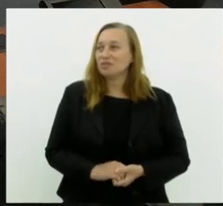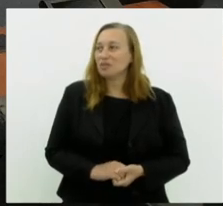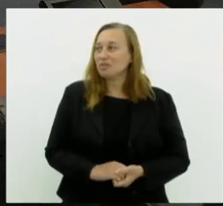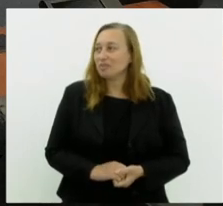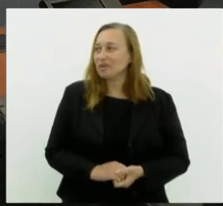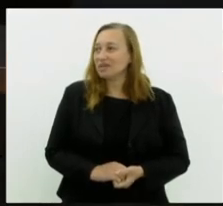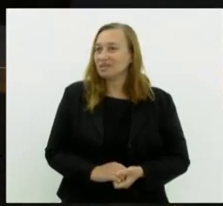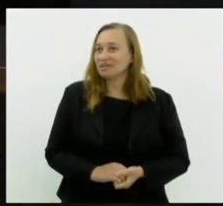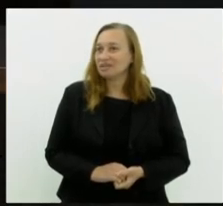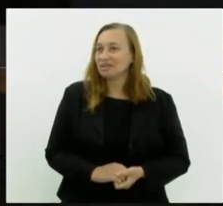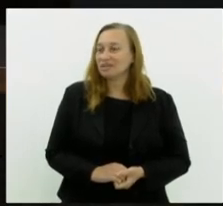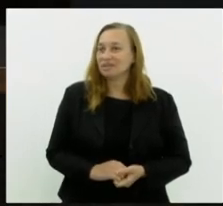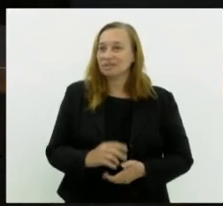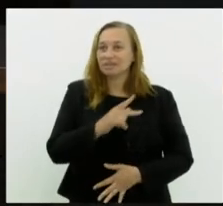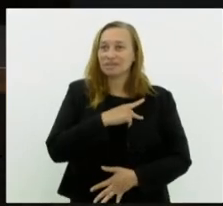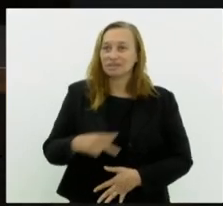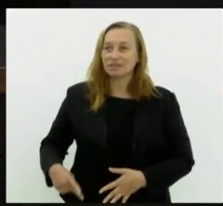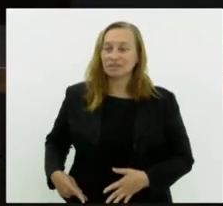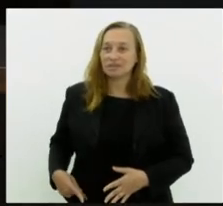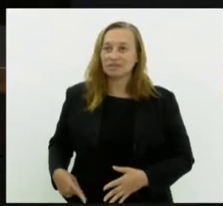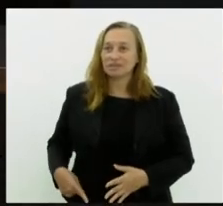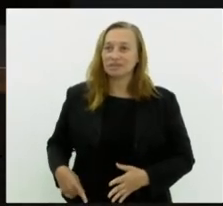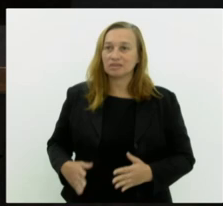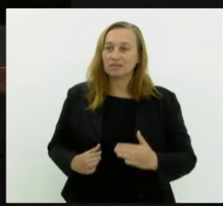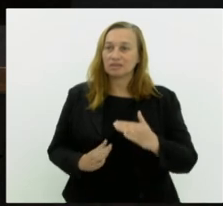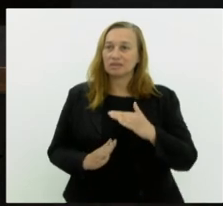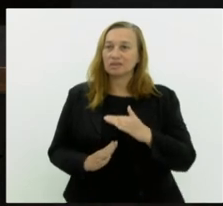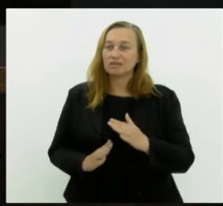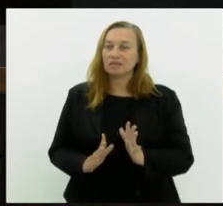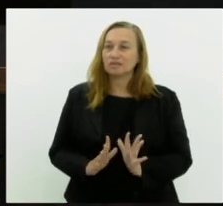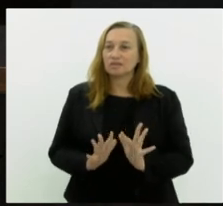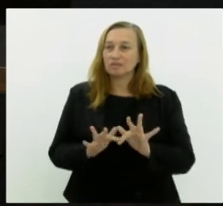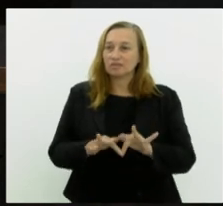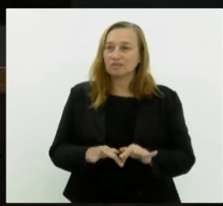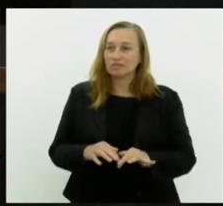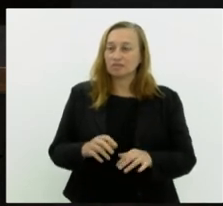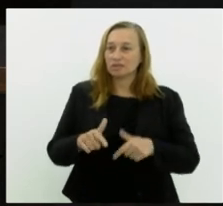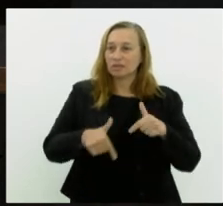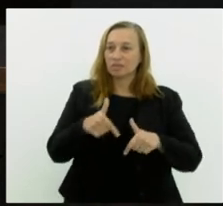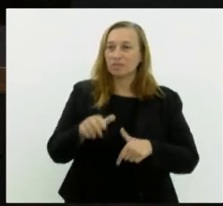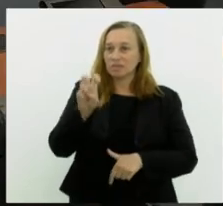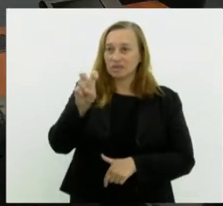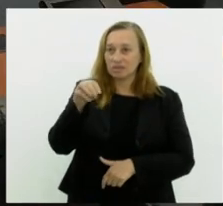A presidência suspensa os trabalhos por 5 minutos. Vem.